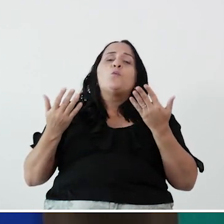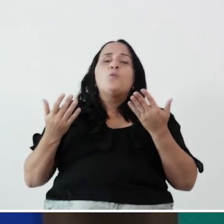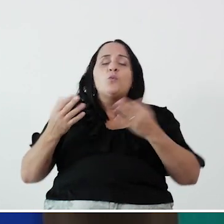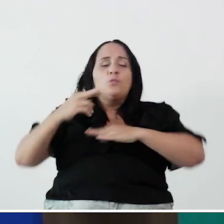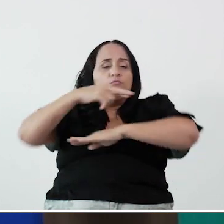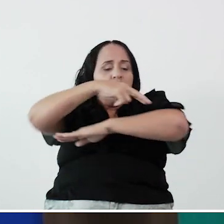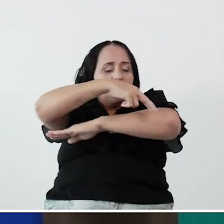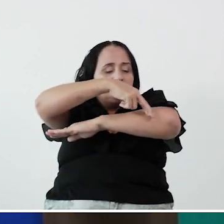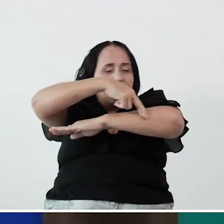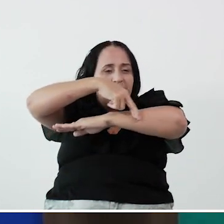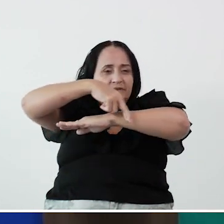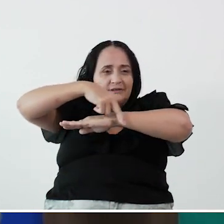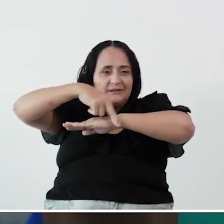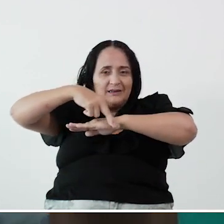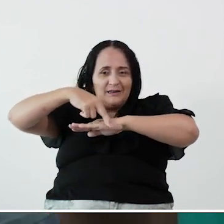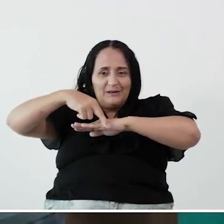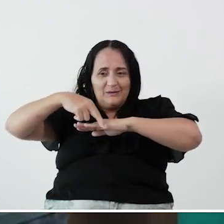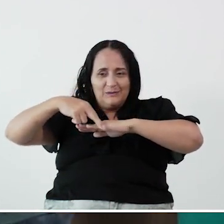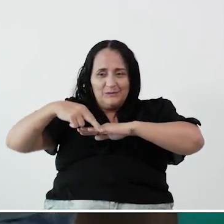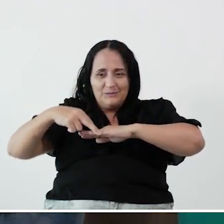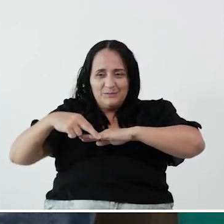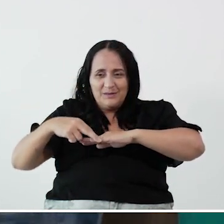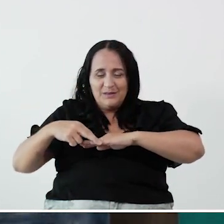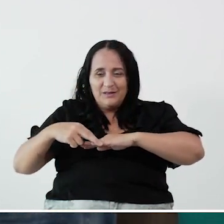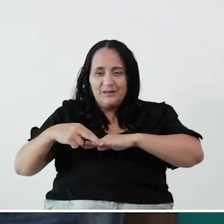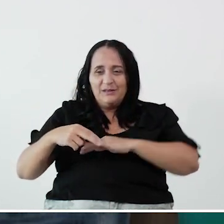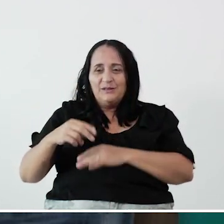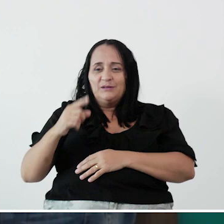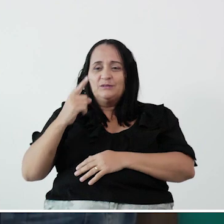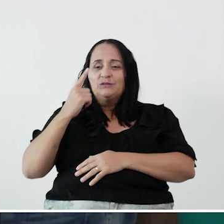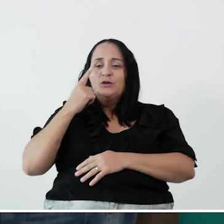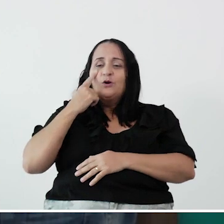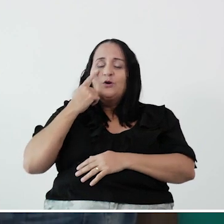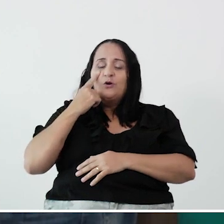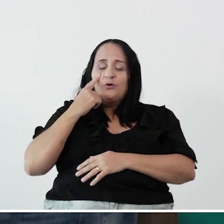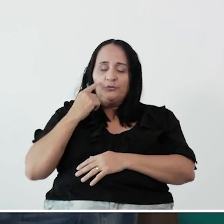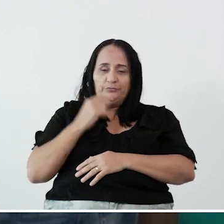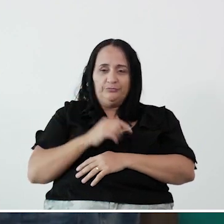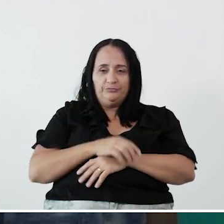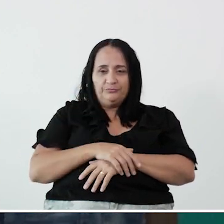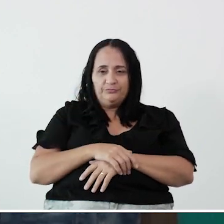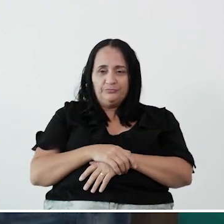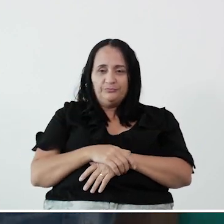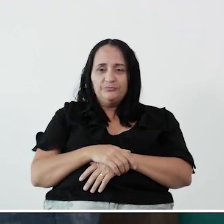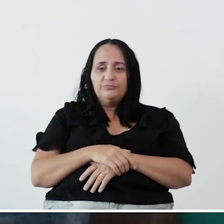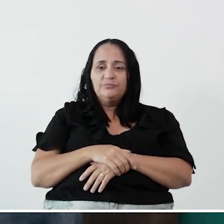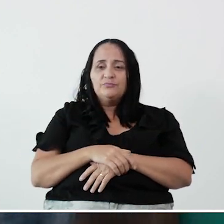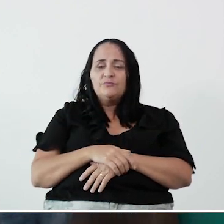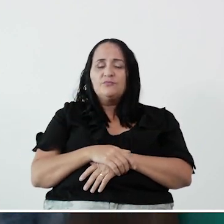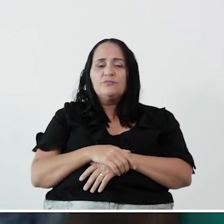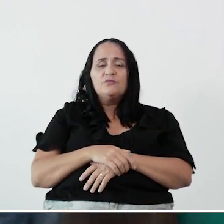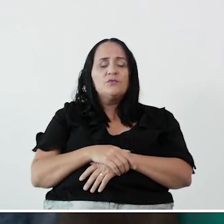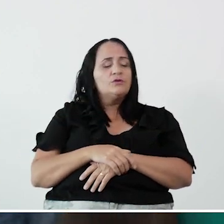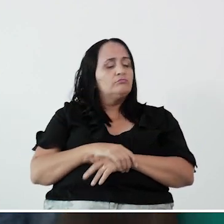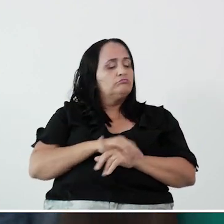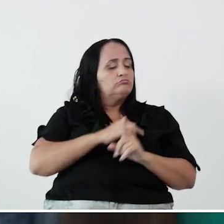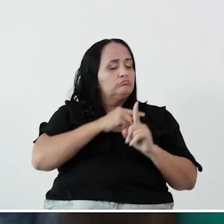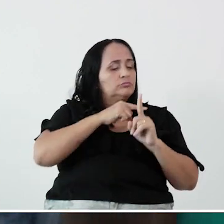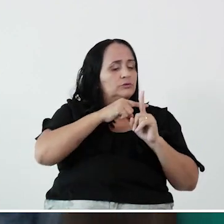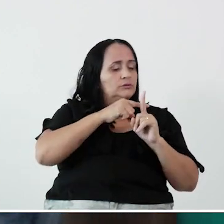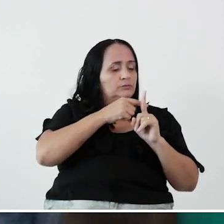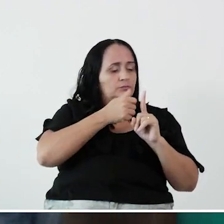reta numérica? Perfeito. Na reta numérica eu posso representar essa operação assim. De onde eu